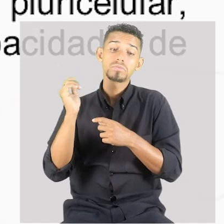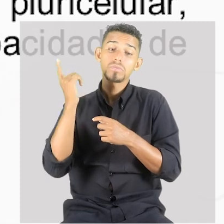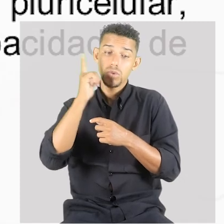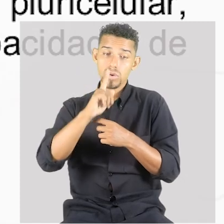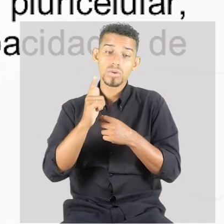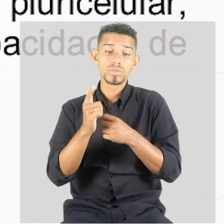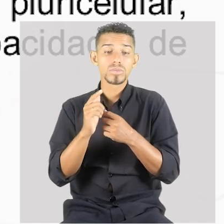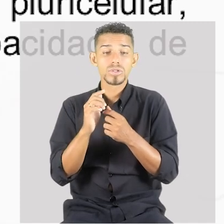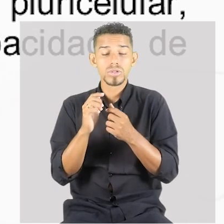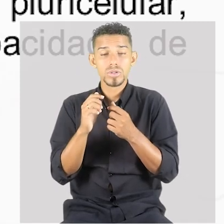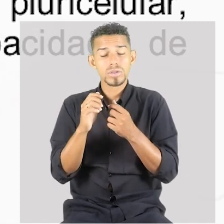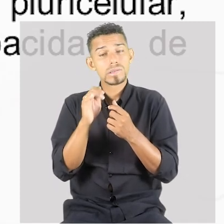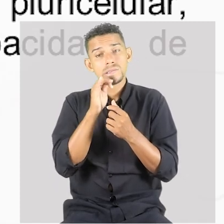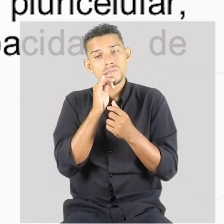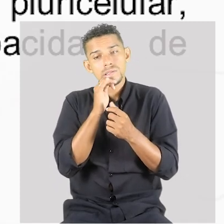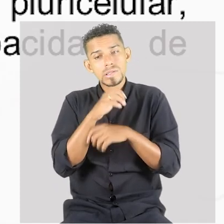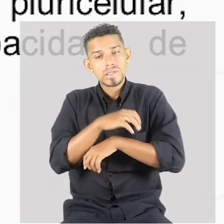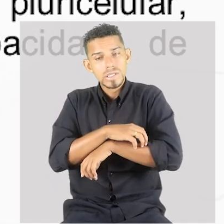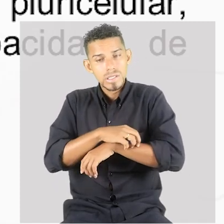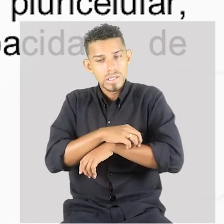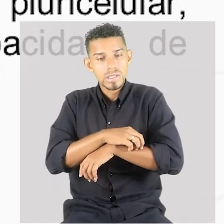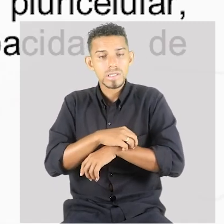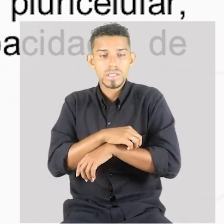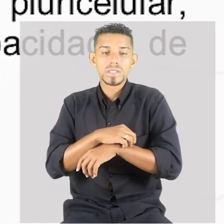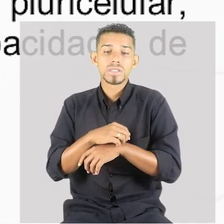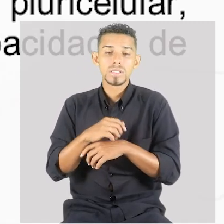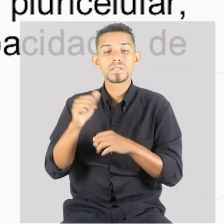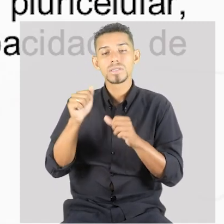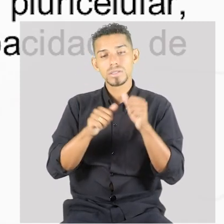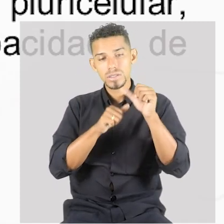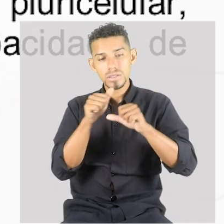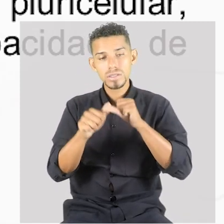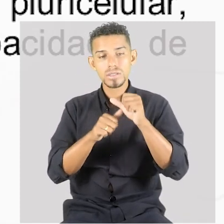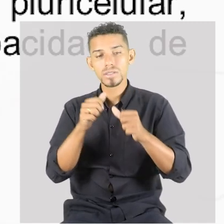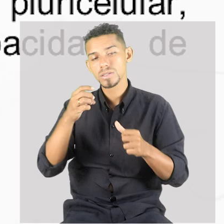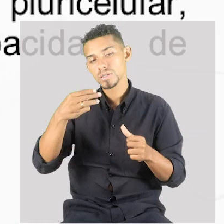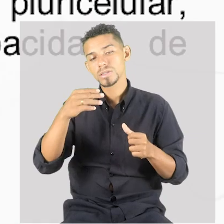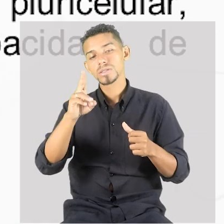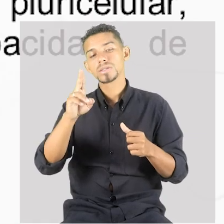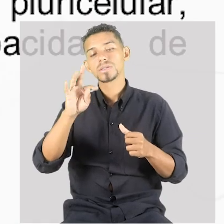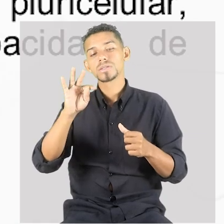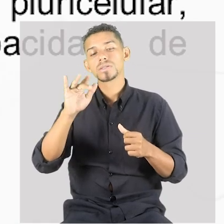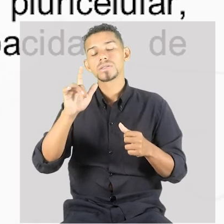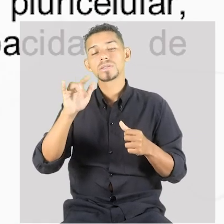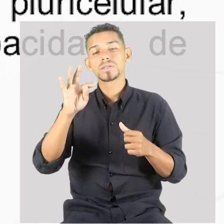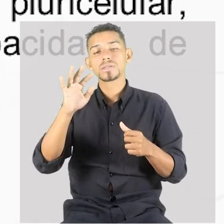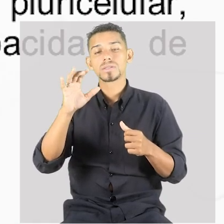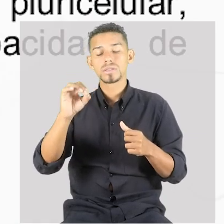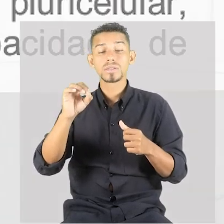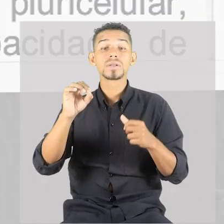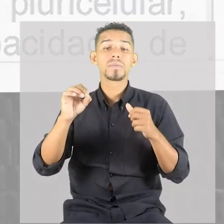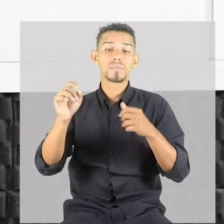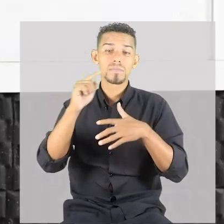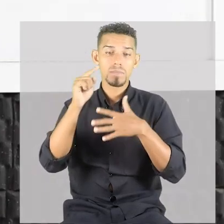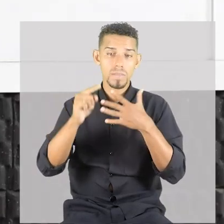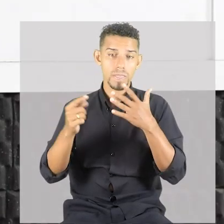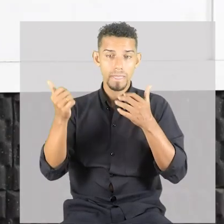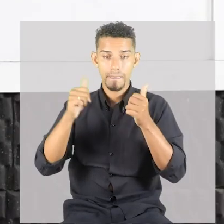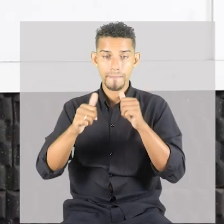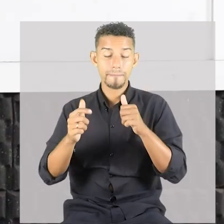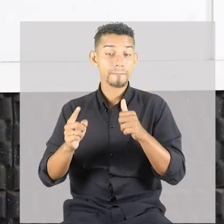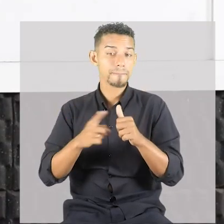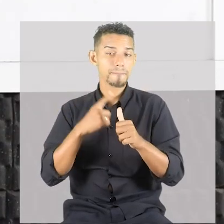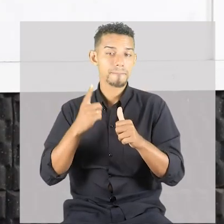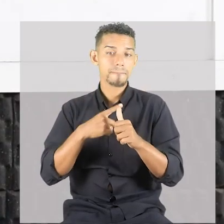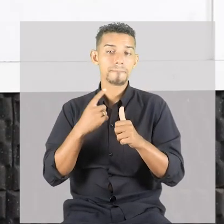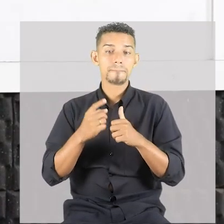micoses e estabelecer interações mutualísticas. Então, eu quero que você analise comigo essas características.